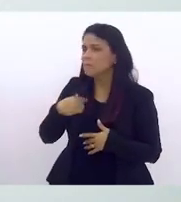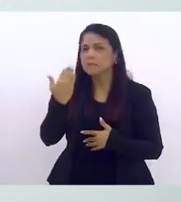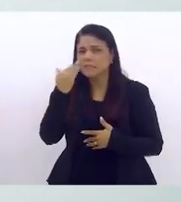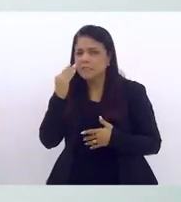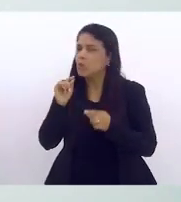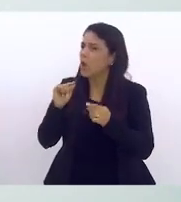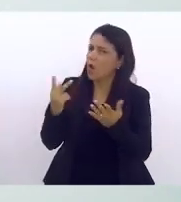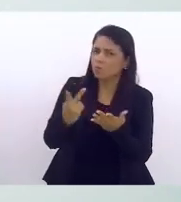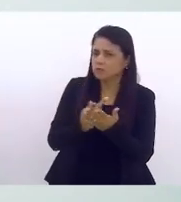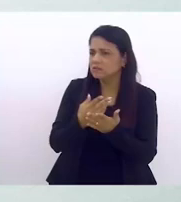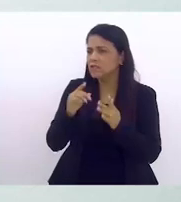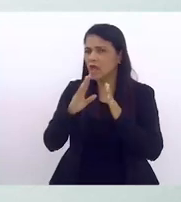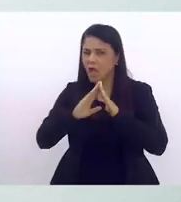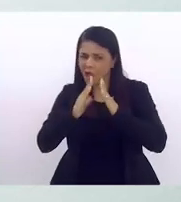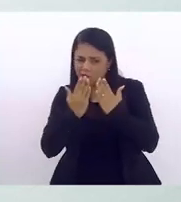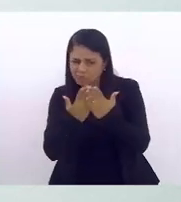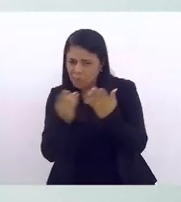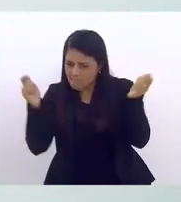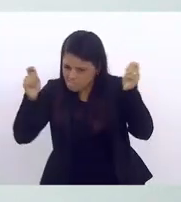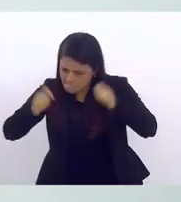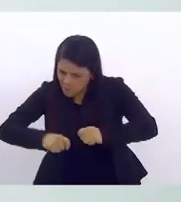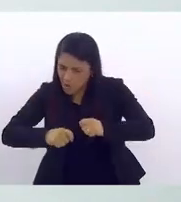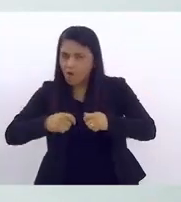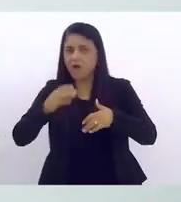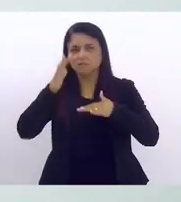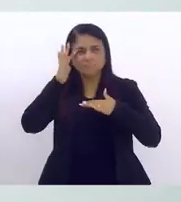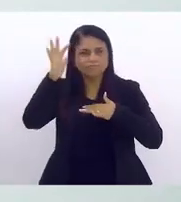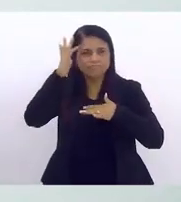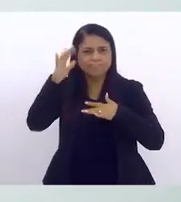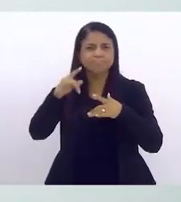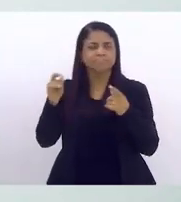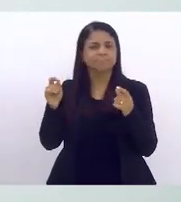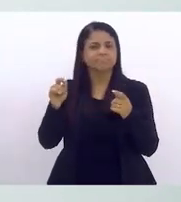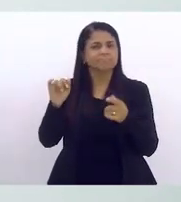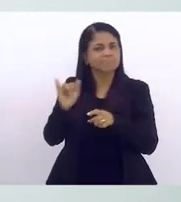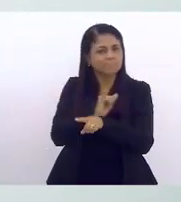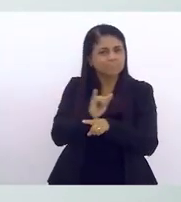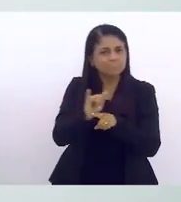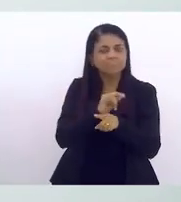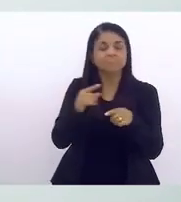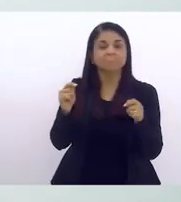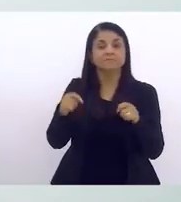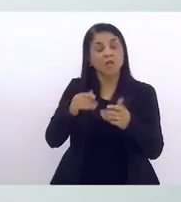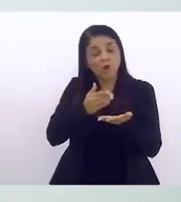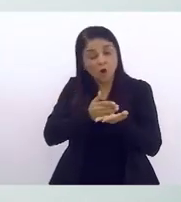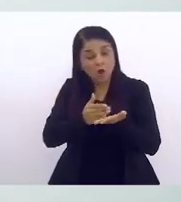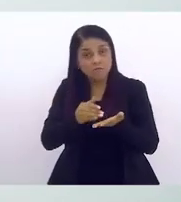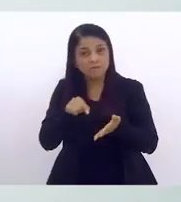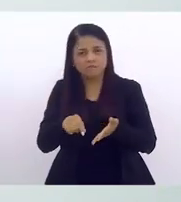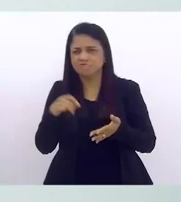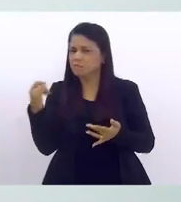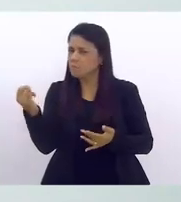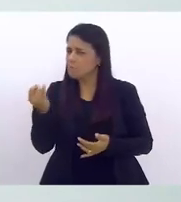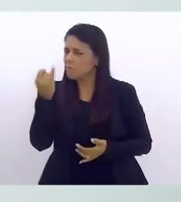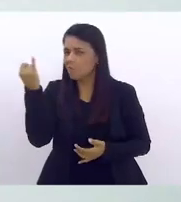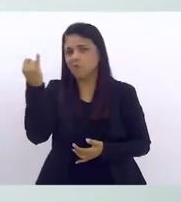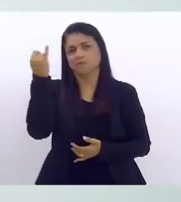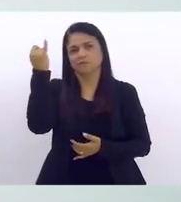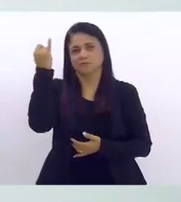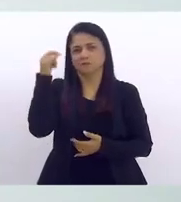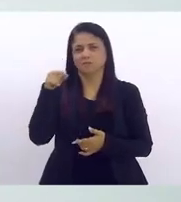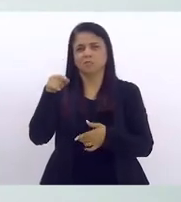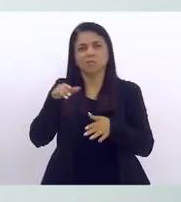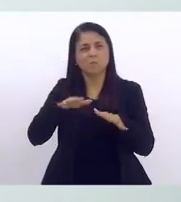está numa escola onde a gente pode pensar possibilidades. E ali nós começamos. Foi tão importante